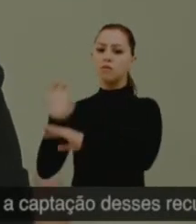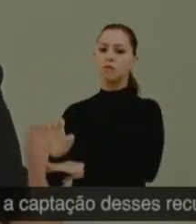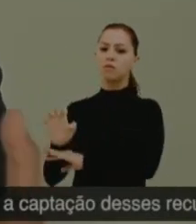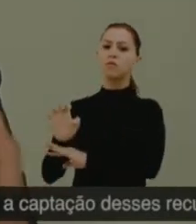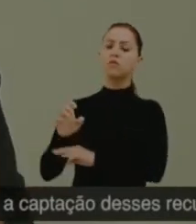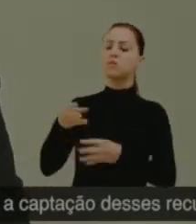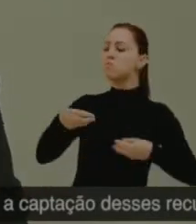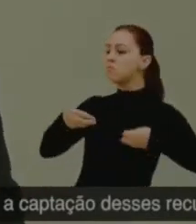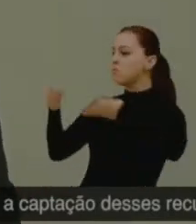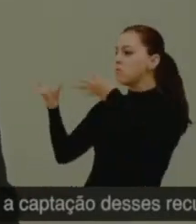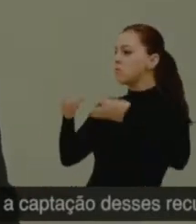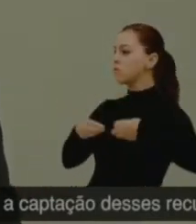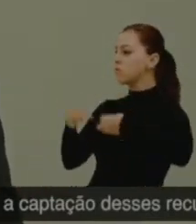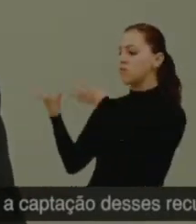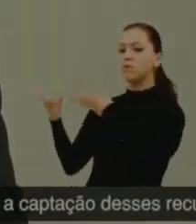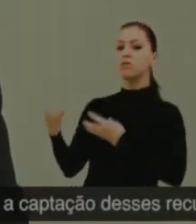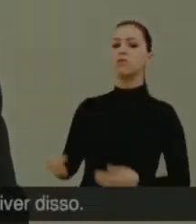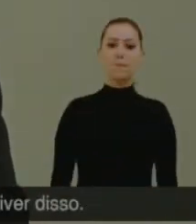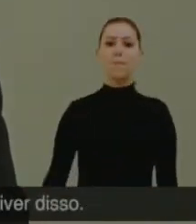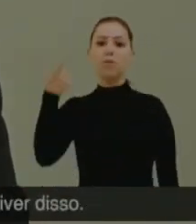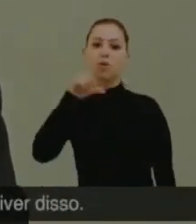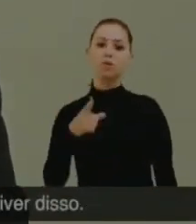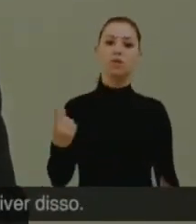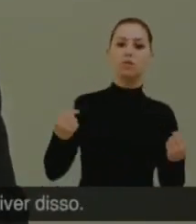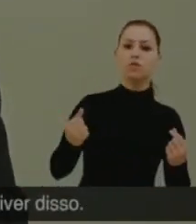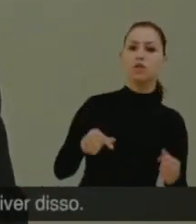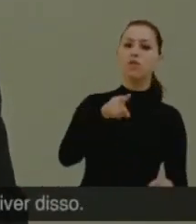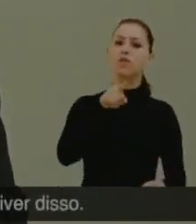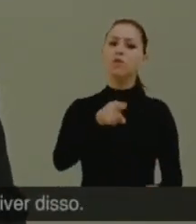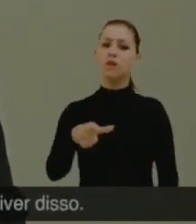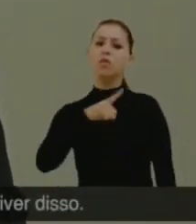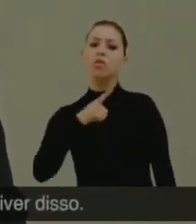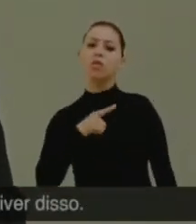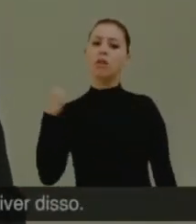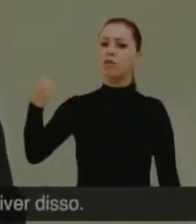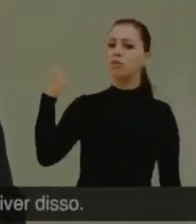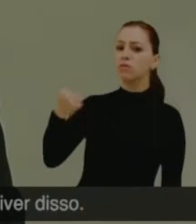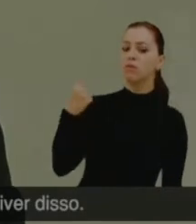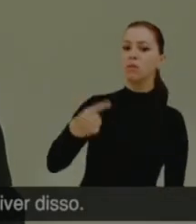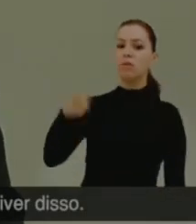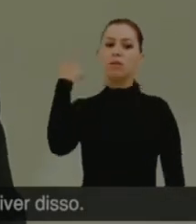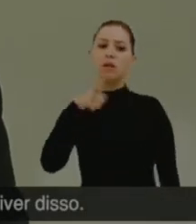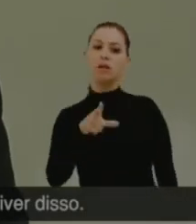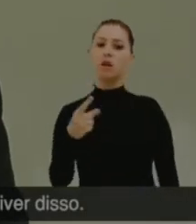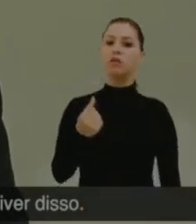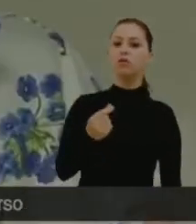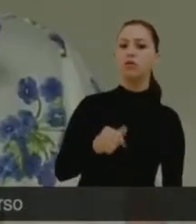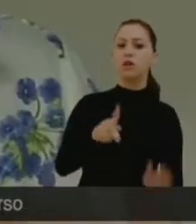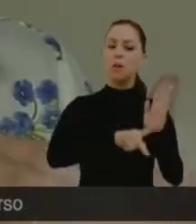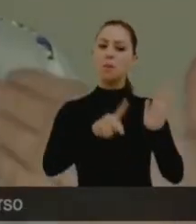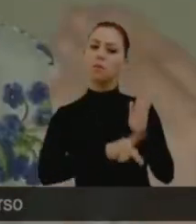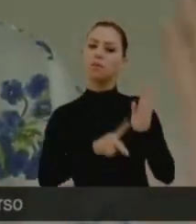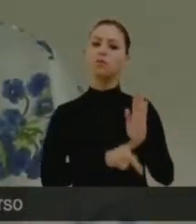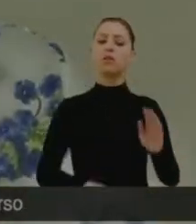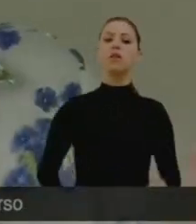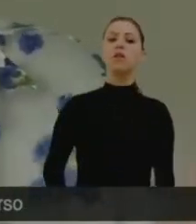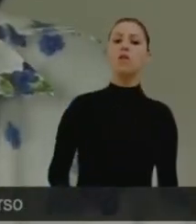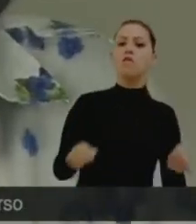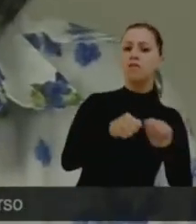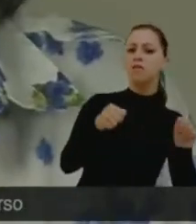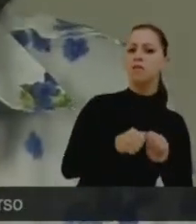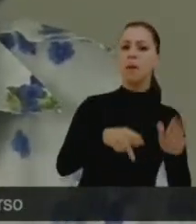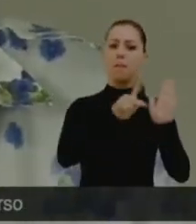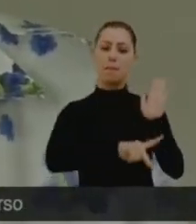que a gente possa fazer a captação desses recursos e você ter autonomia e você ter condições de viver disso. Estruturar